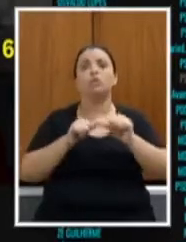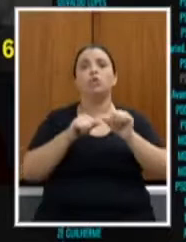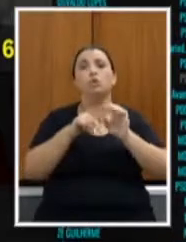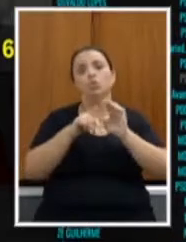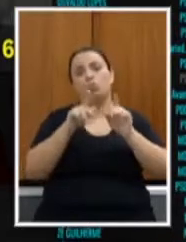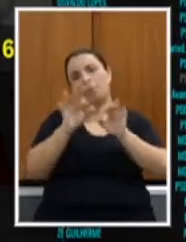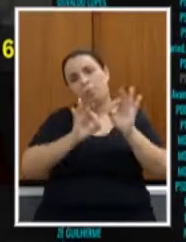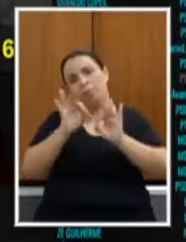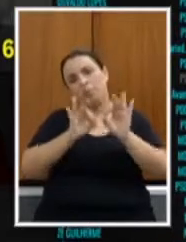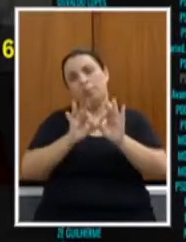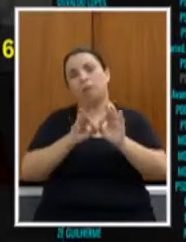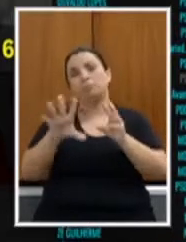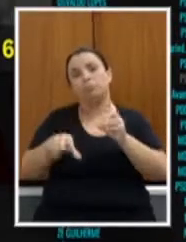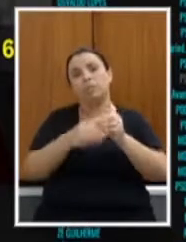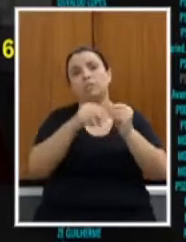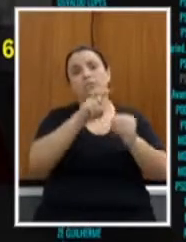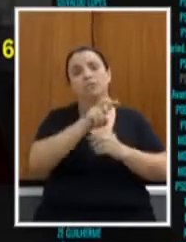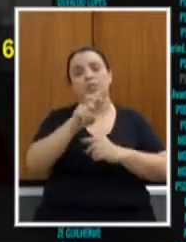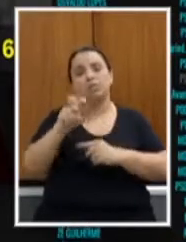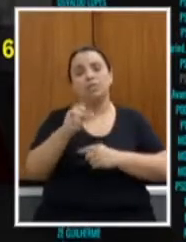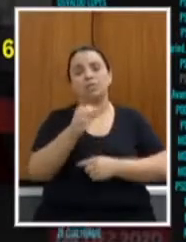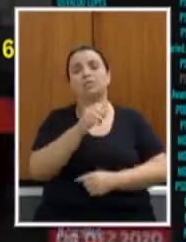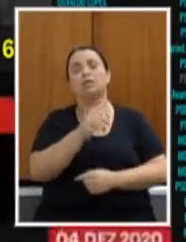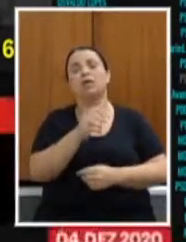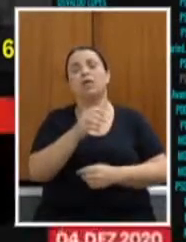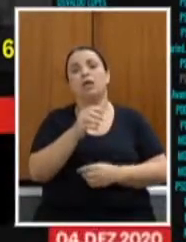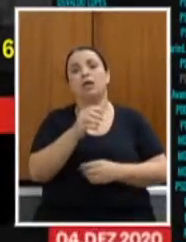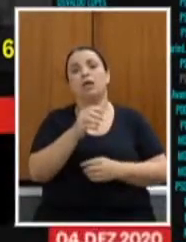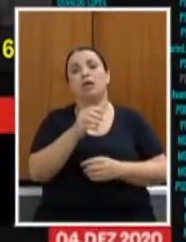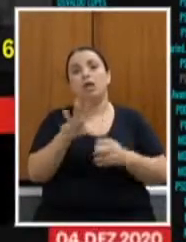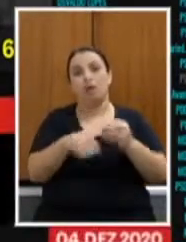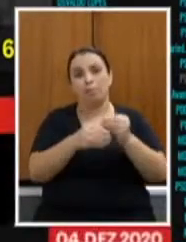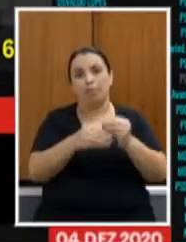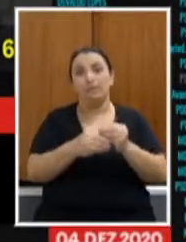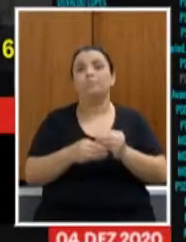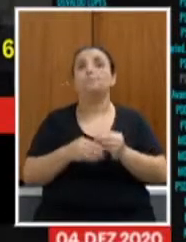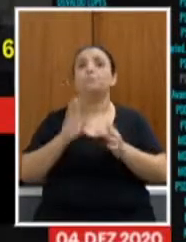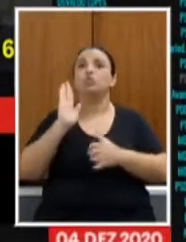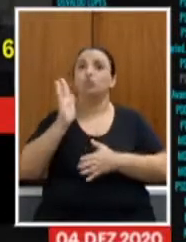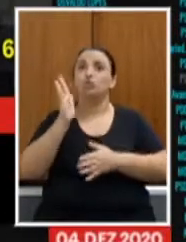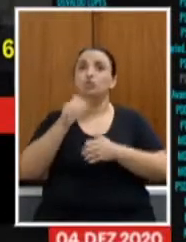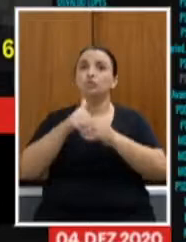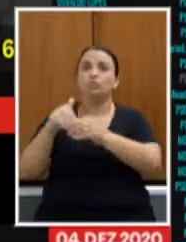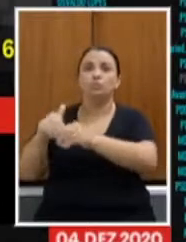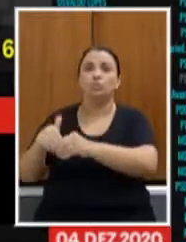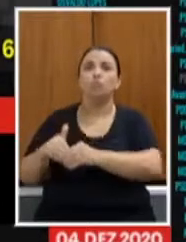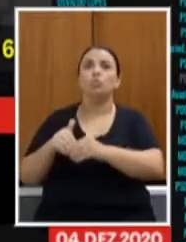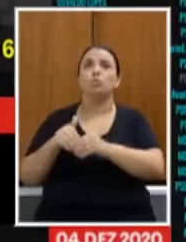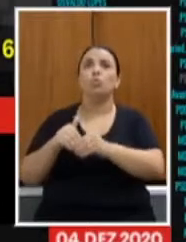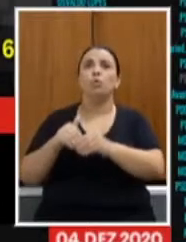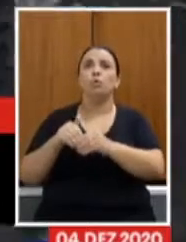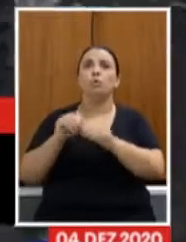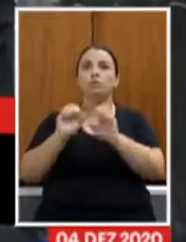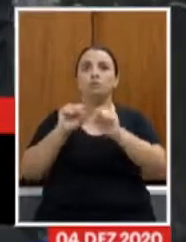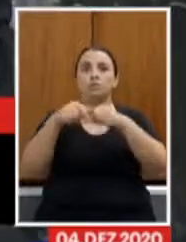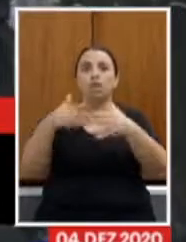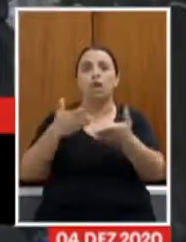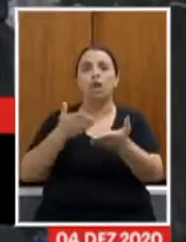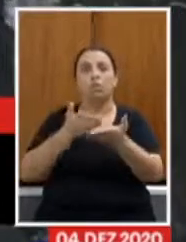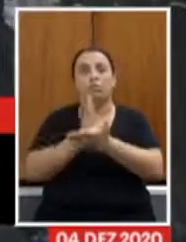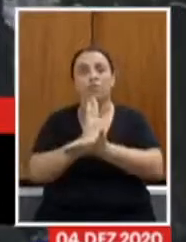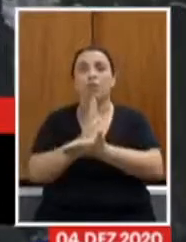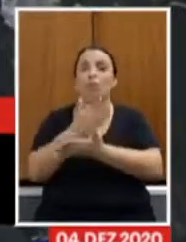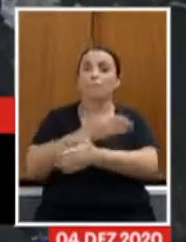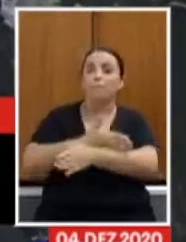emendas. Senhoras e senhores deputados, deputadas, senhoras deputadas e senhores deputados, não houve voto não nem em